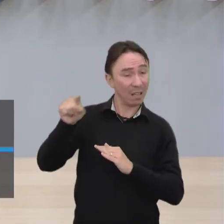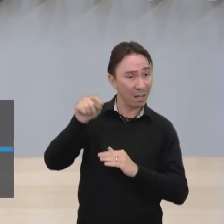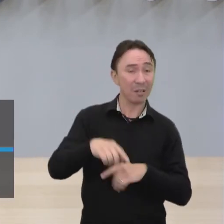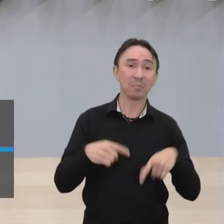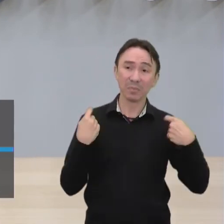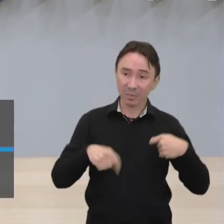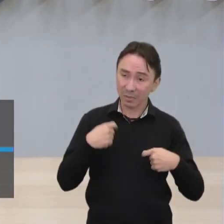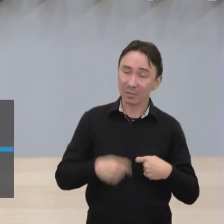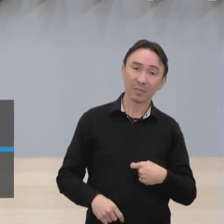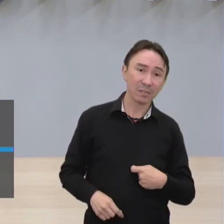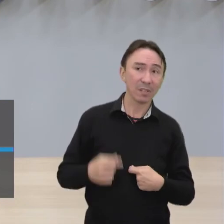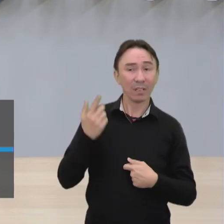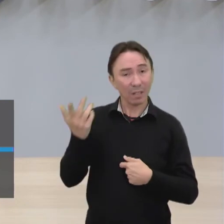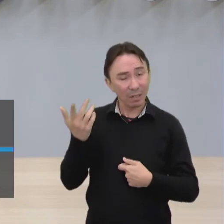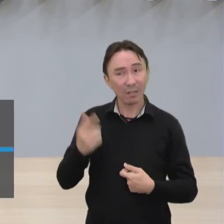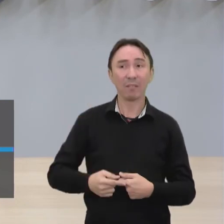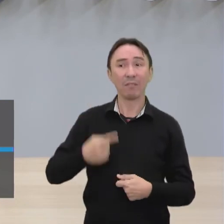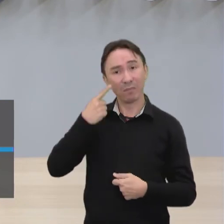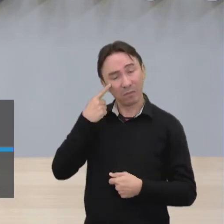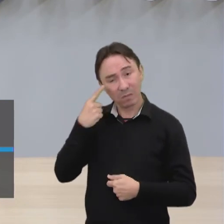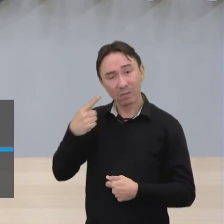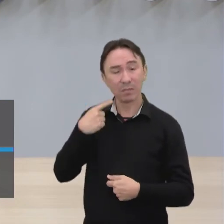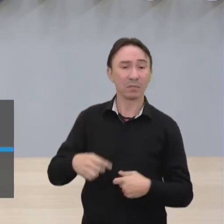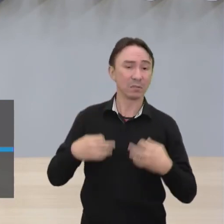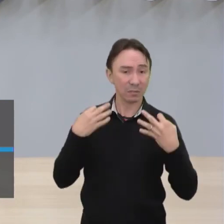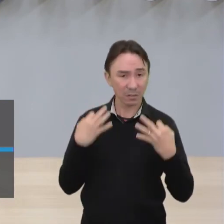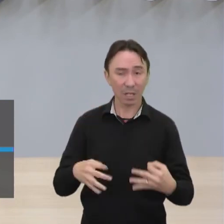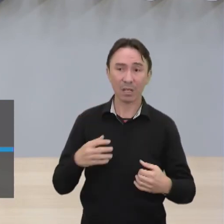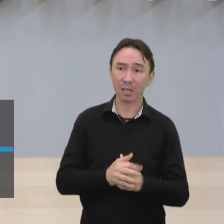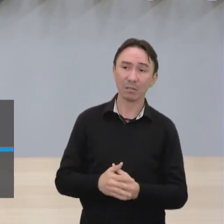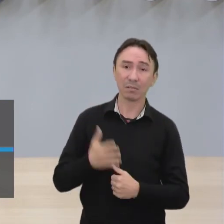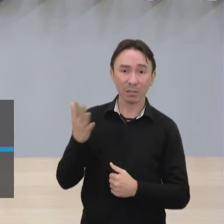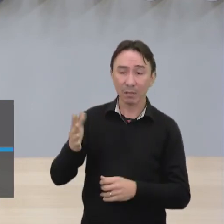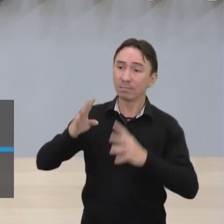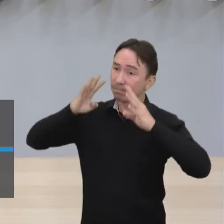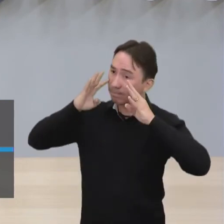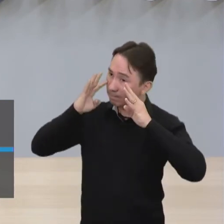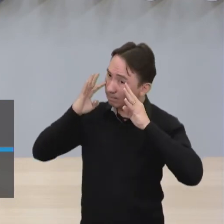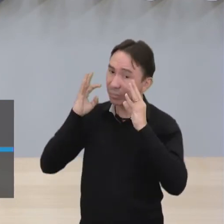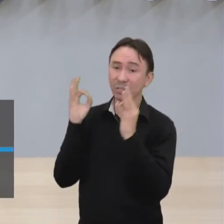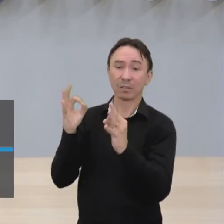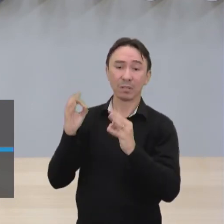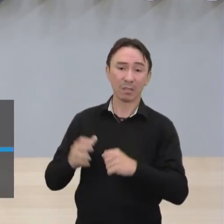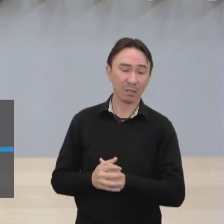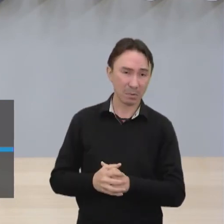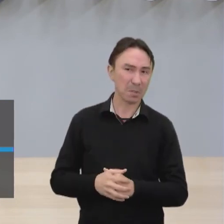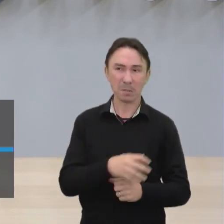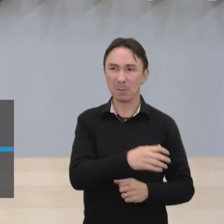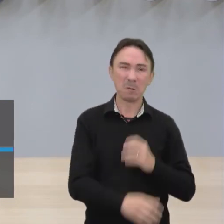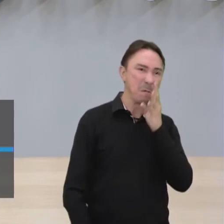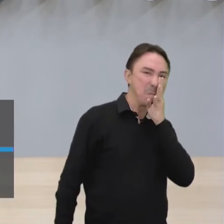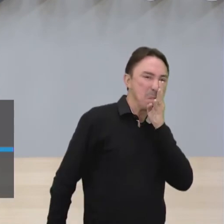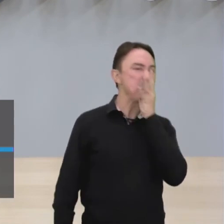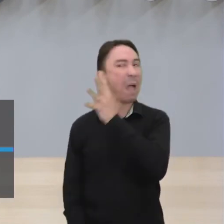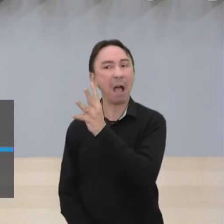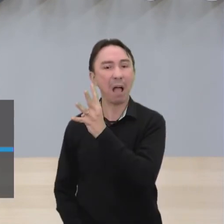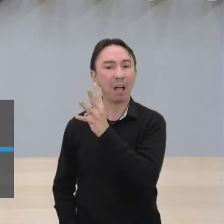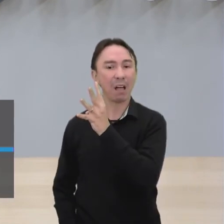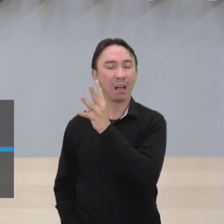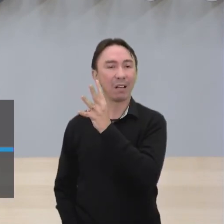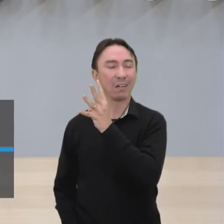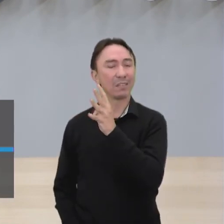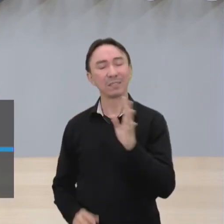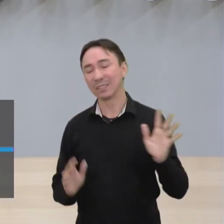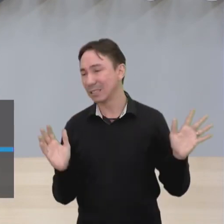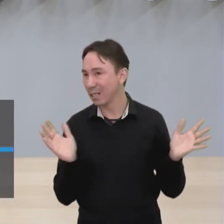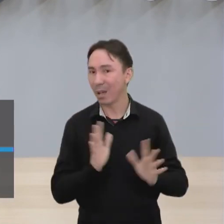atenção ao jovem negro da periferia, ao pobre da periferia, então ter um olhar assim menos agressivo, né? Então é uma temática também que o